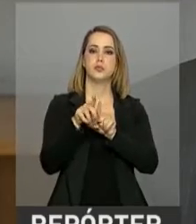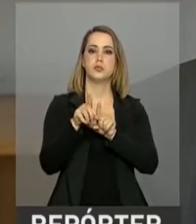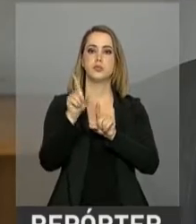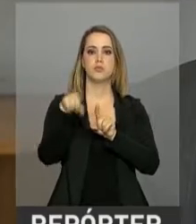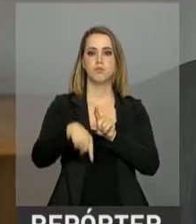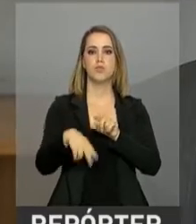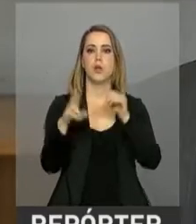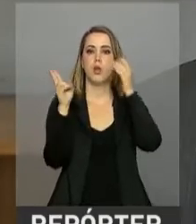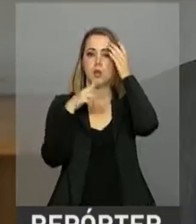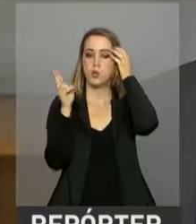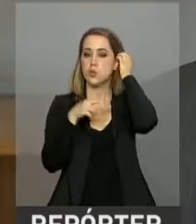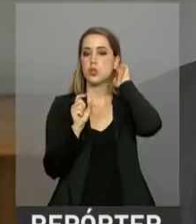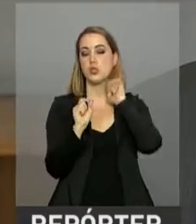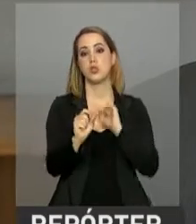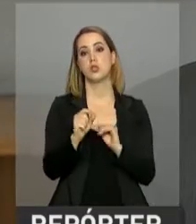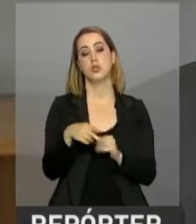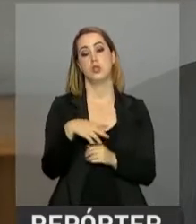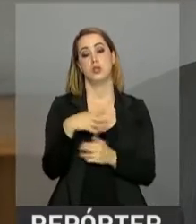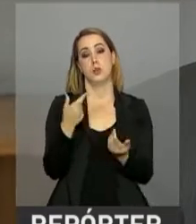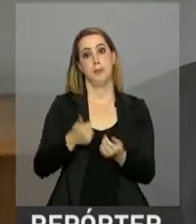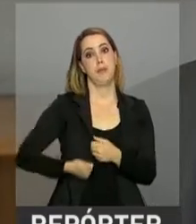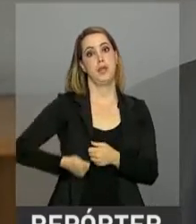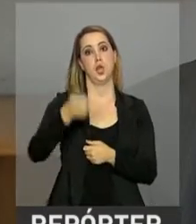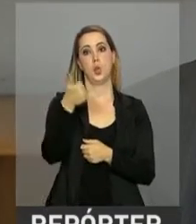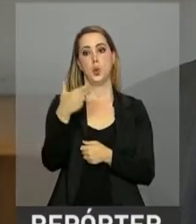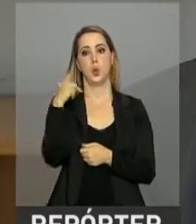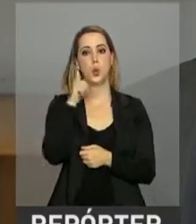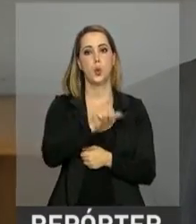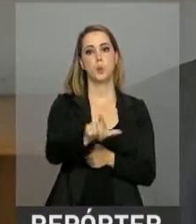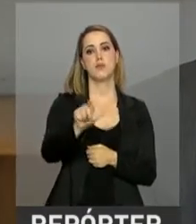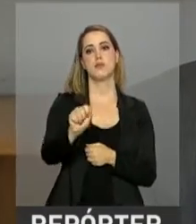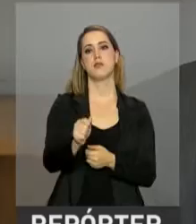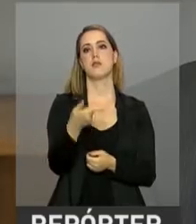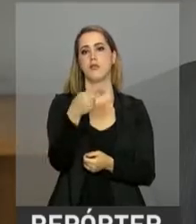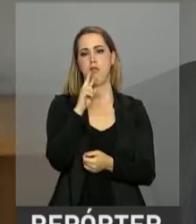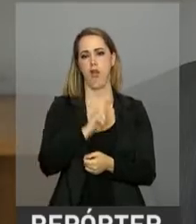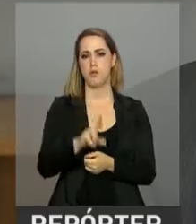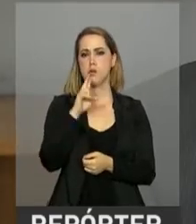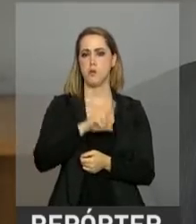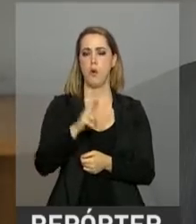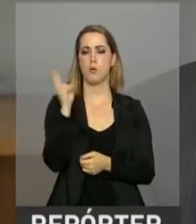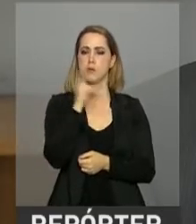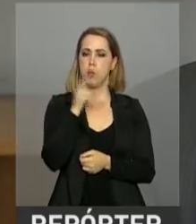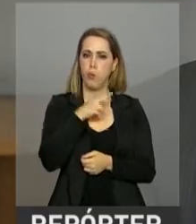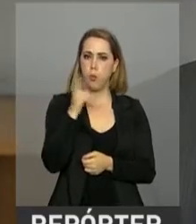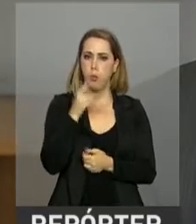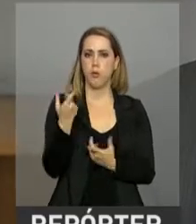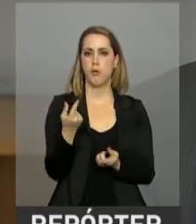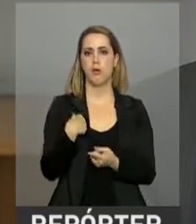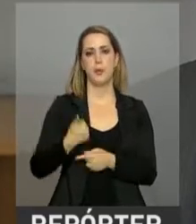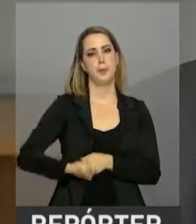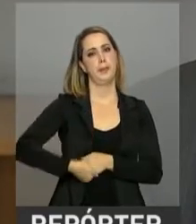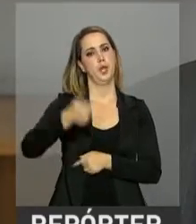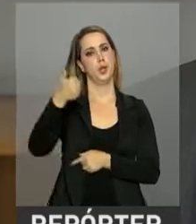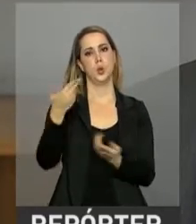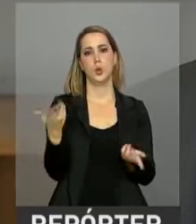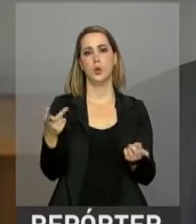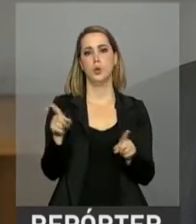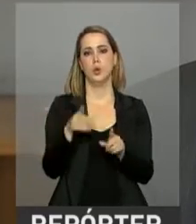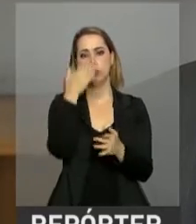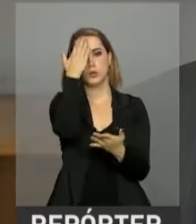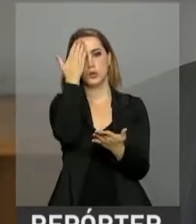urgente é quanto mais rápido se alcance é esses resultados e as reformas mais rápido a